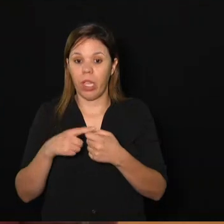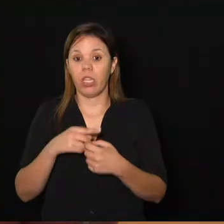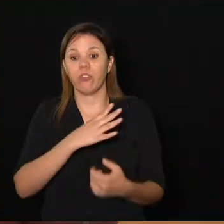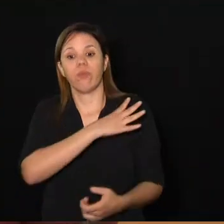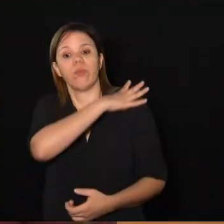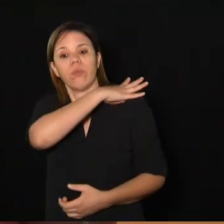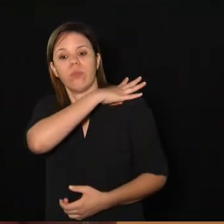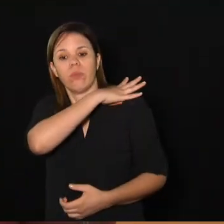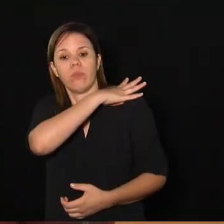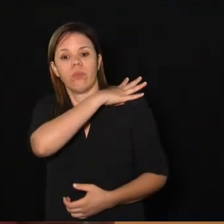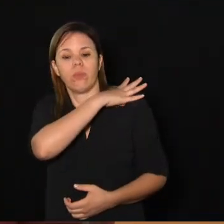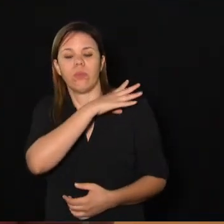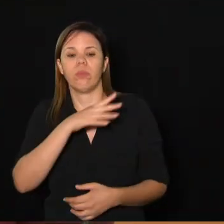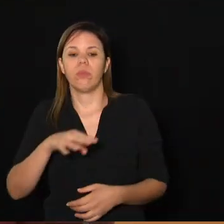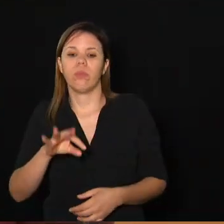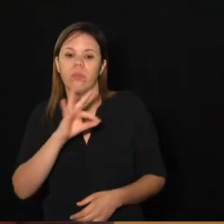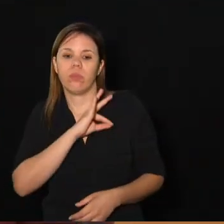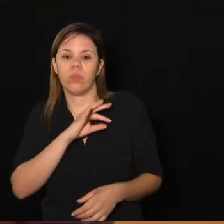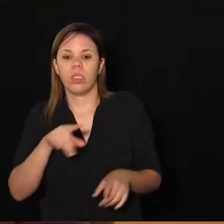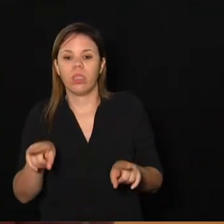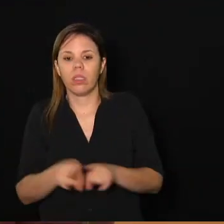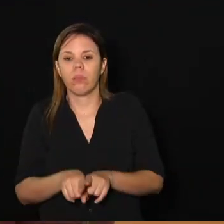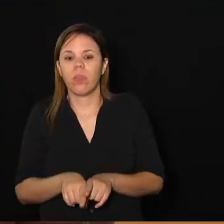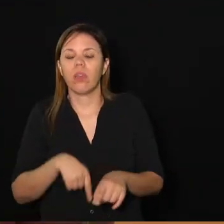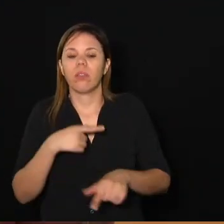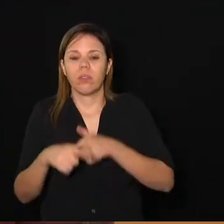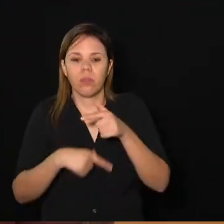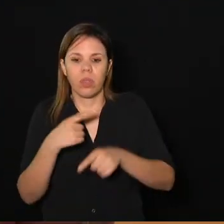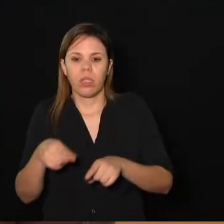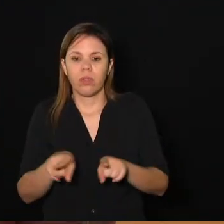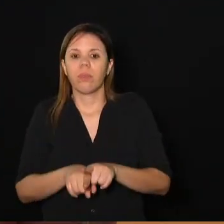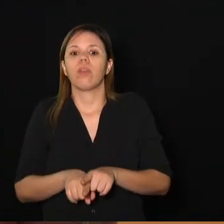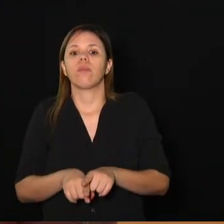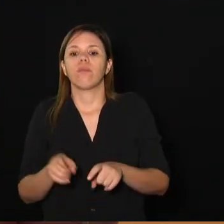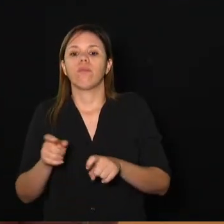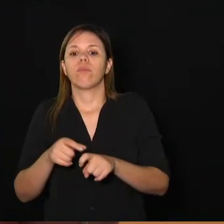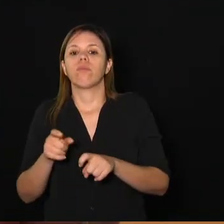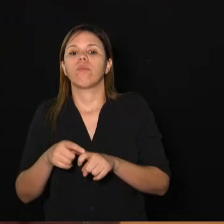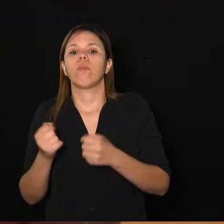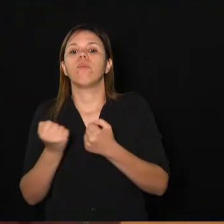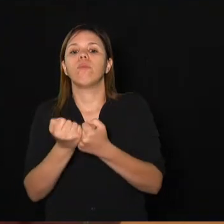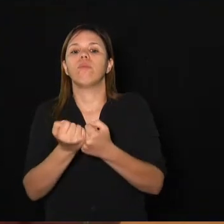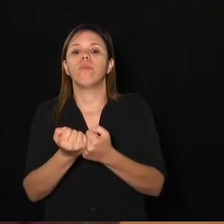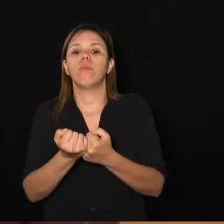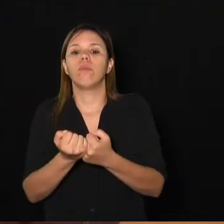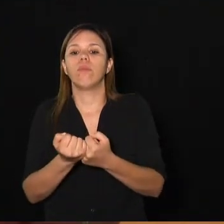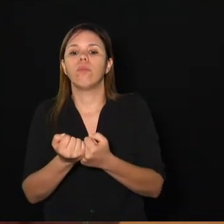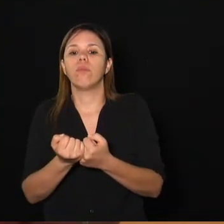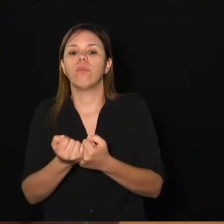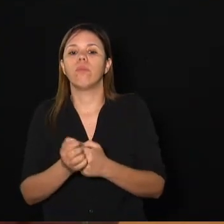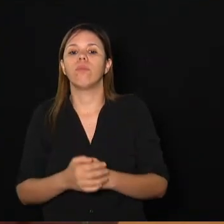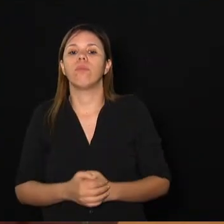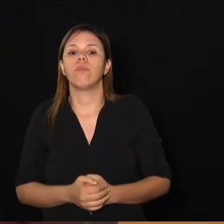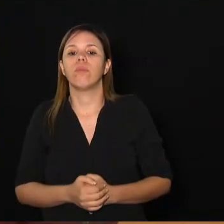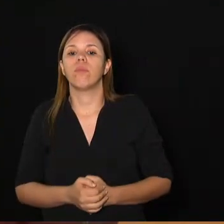de trabalhar do outro lado da medicina também como auxiliar então é assim depois